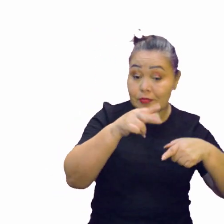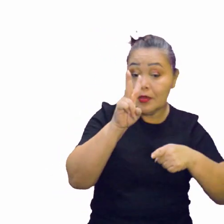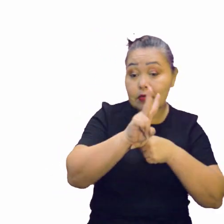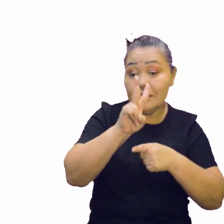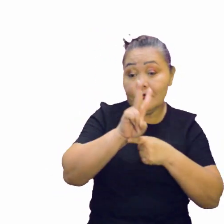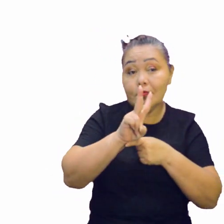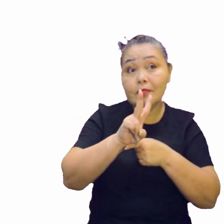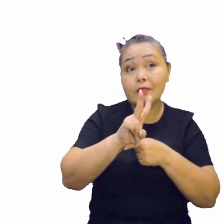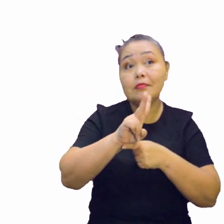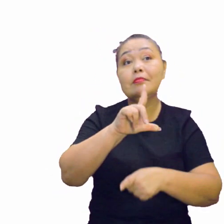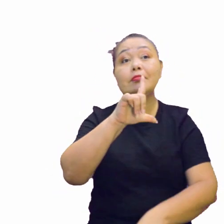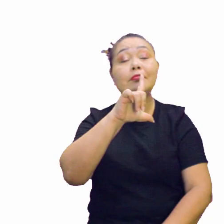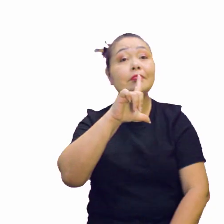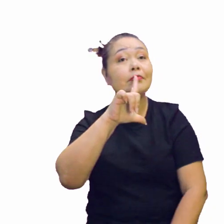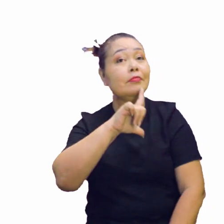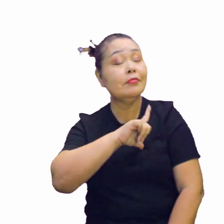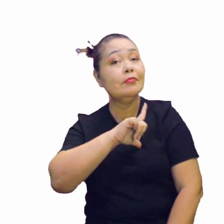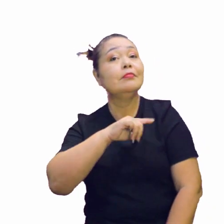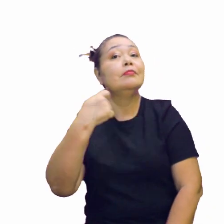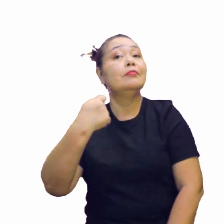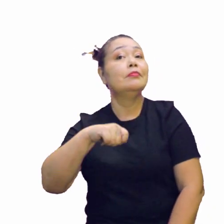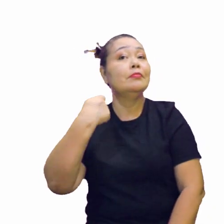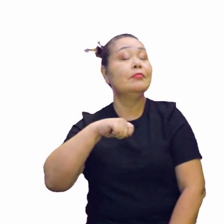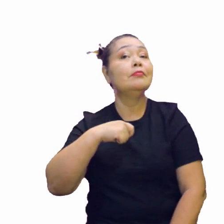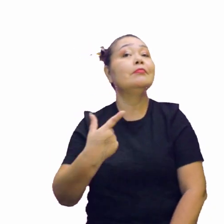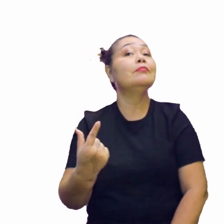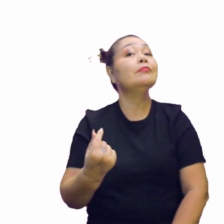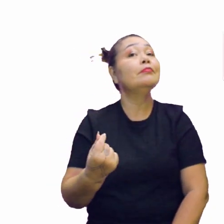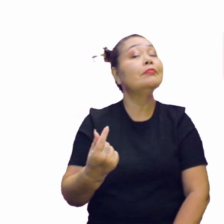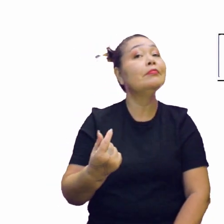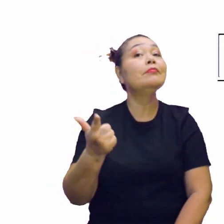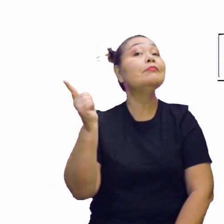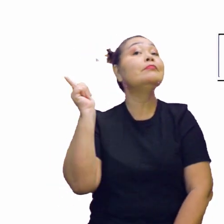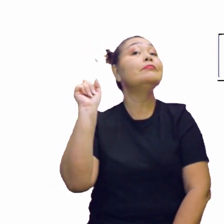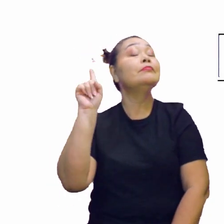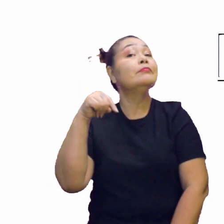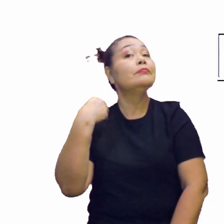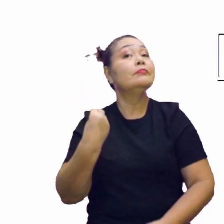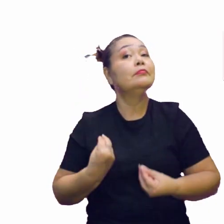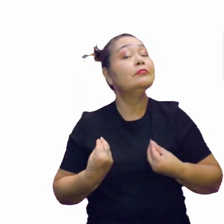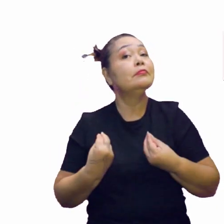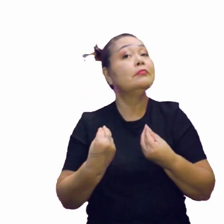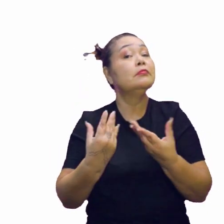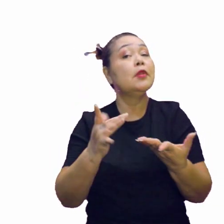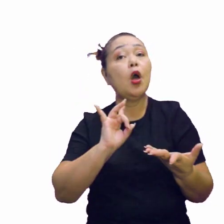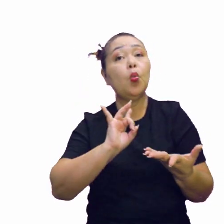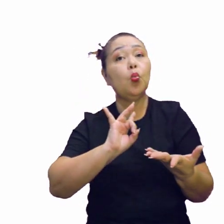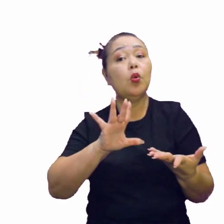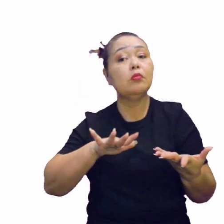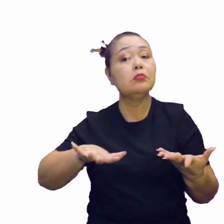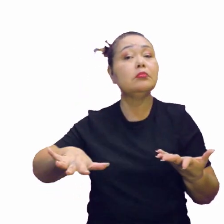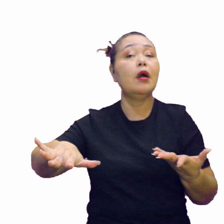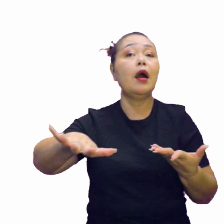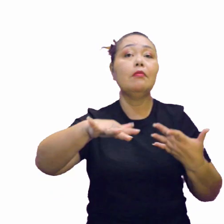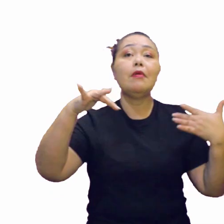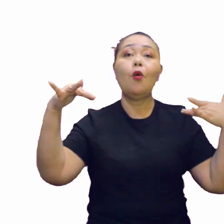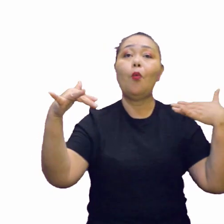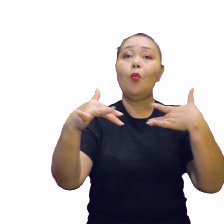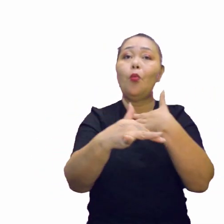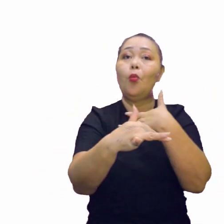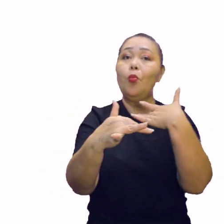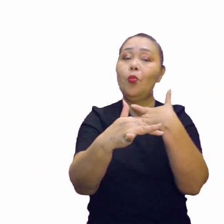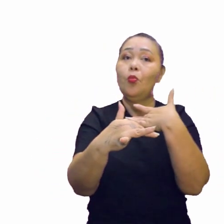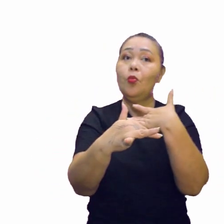tem uma necessidade econômica para atender não só a área urbana, mas a